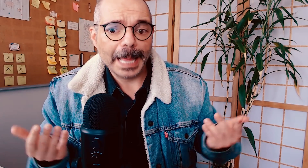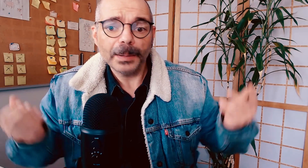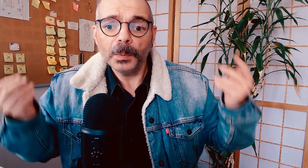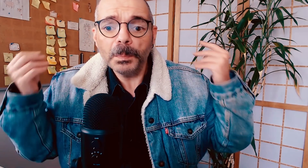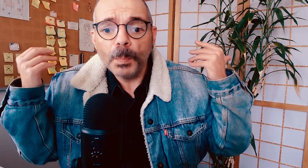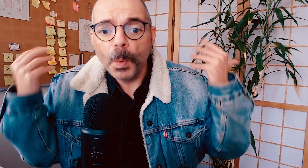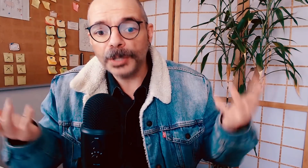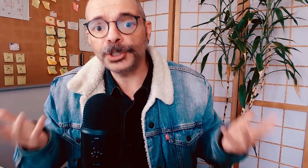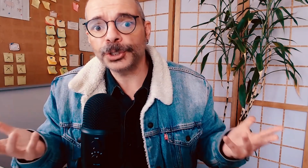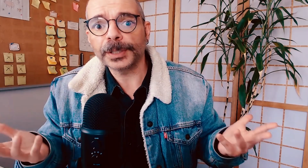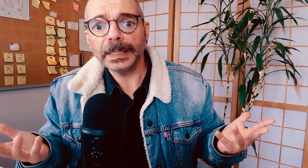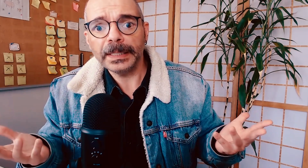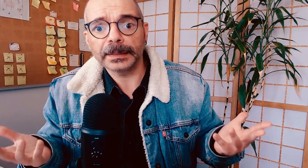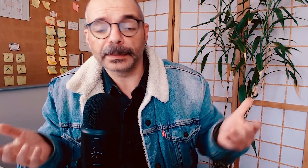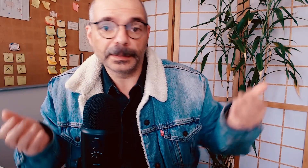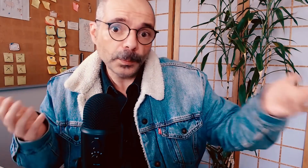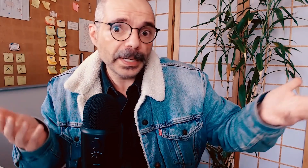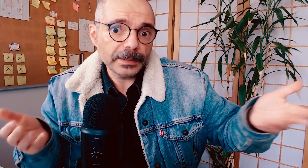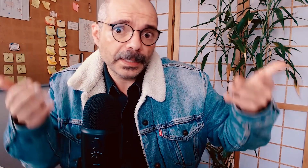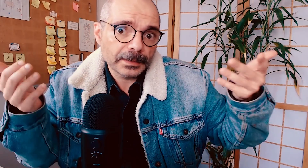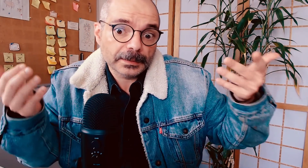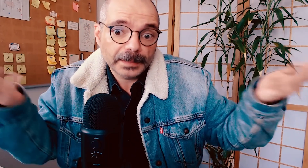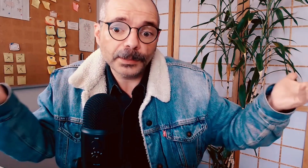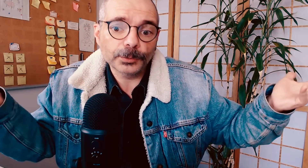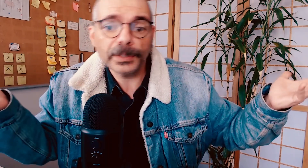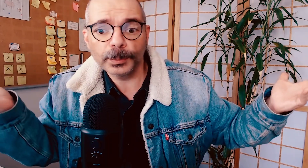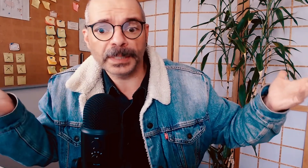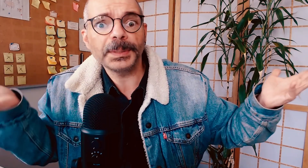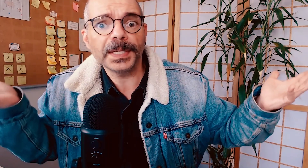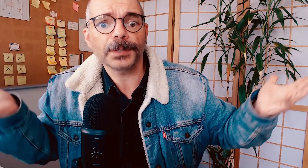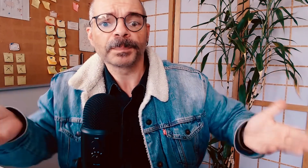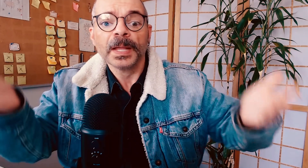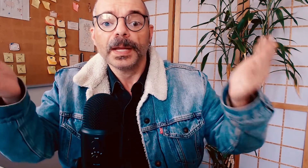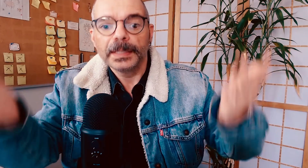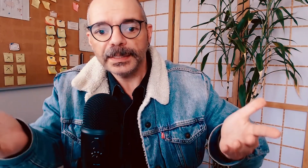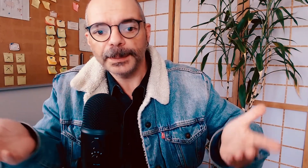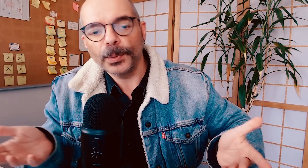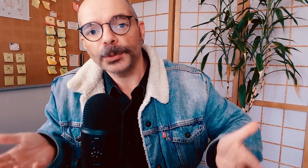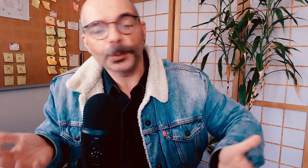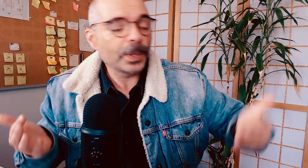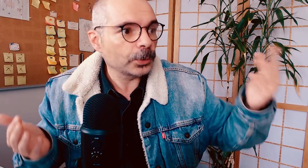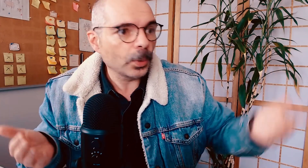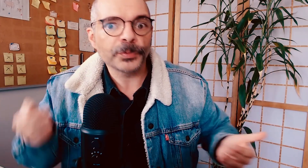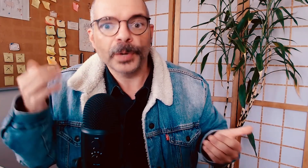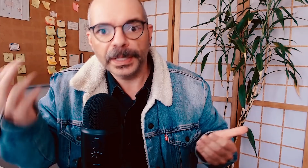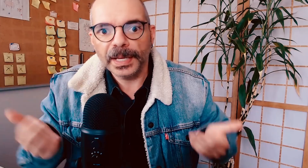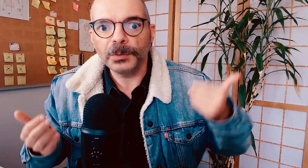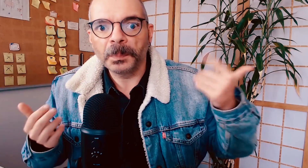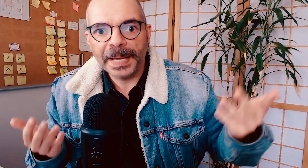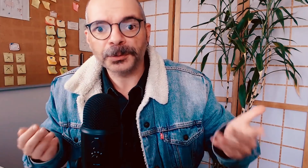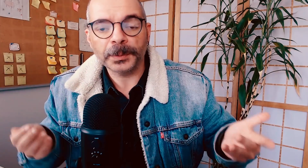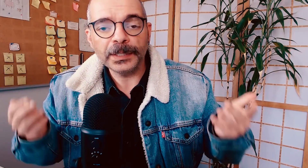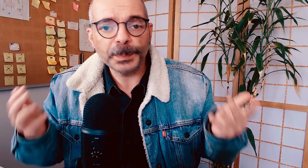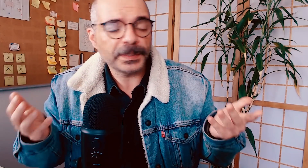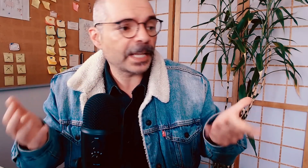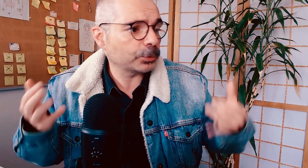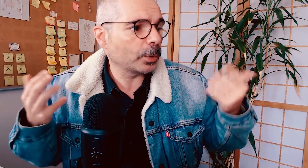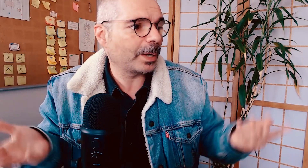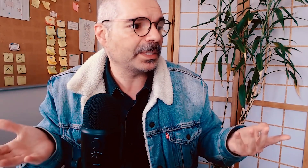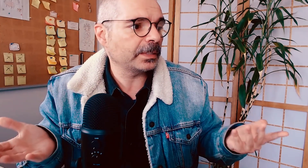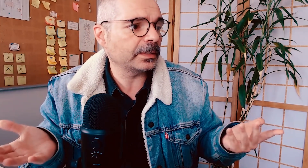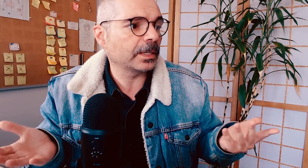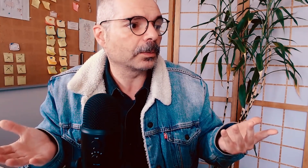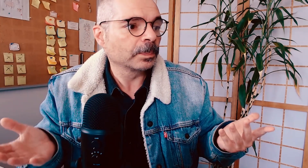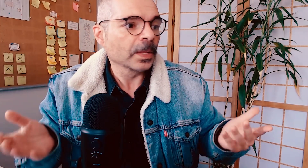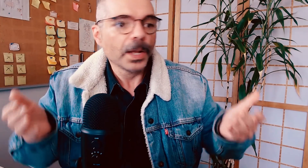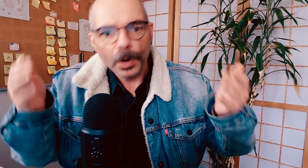da sala um monte de jornalistas e com eles as atenções do Brasil inteiro. Nesse ponto, o Randolfo, o Renan e o Humberto, eles precisavam tomar